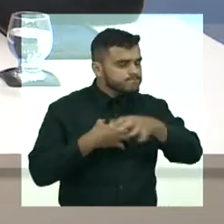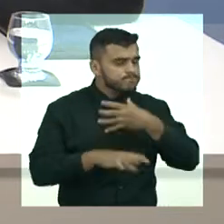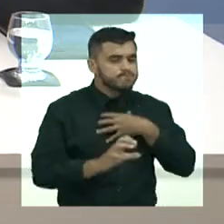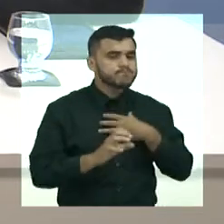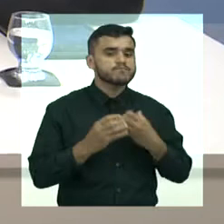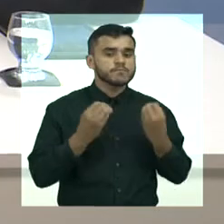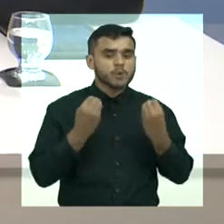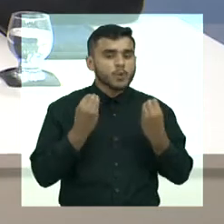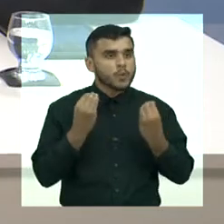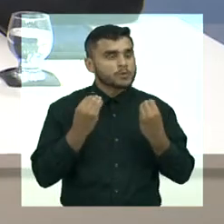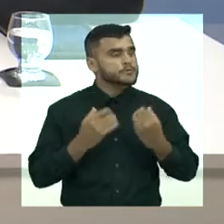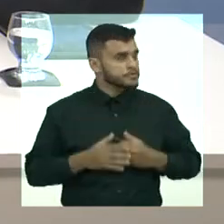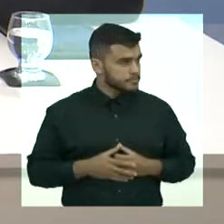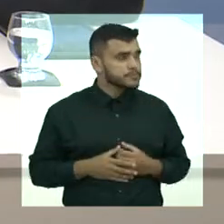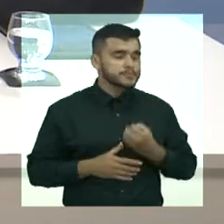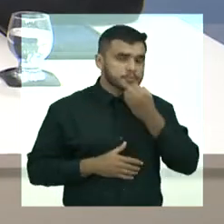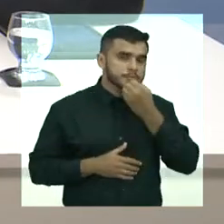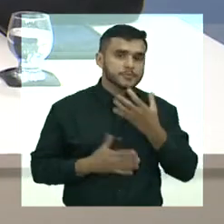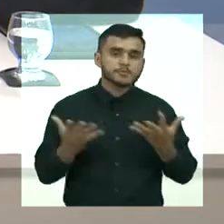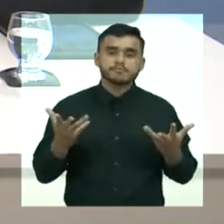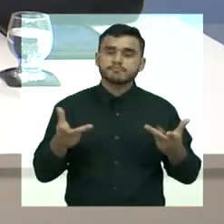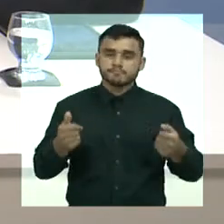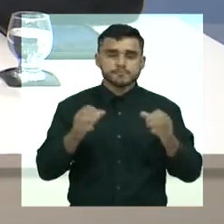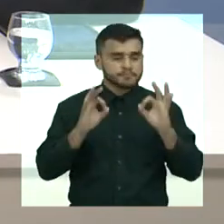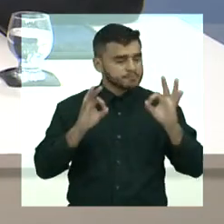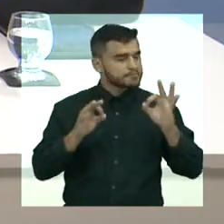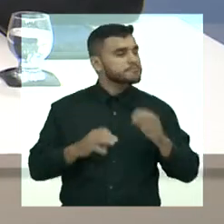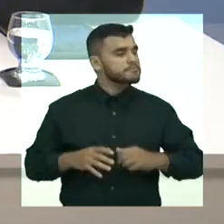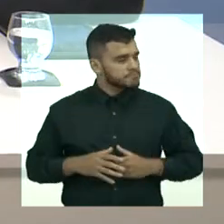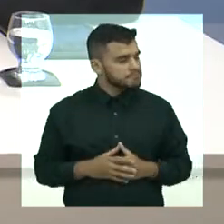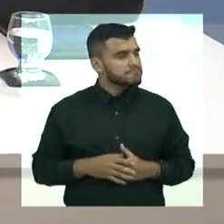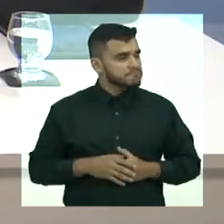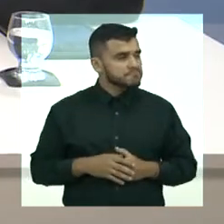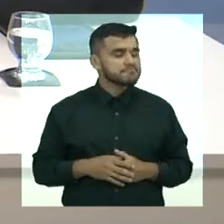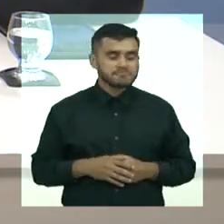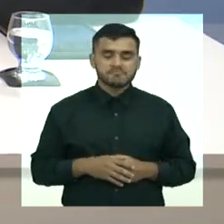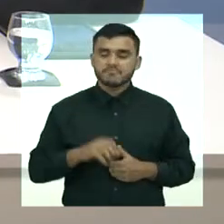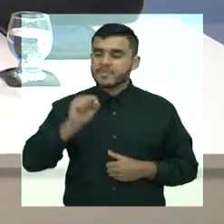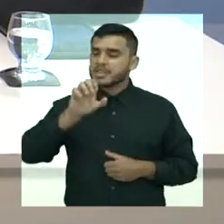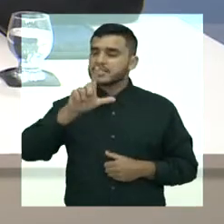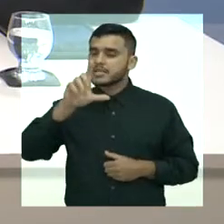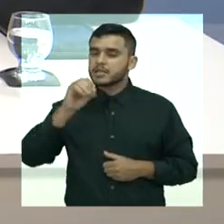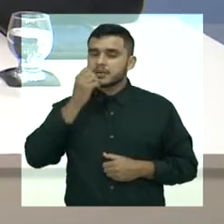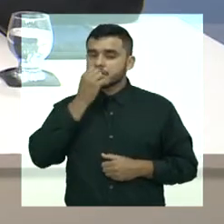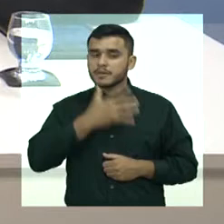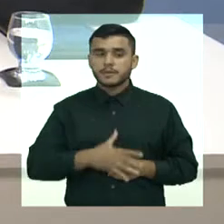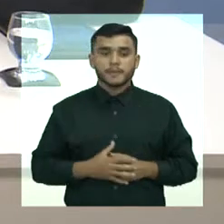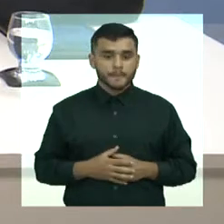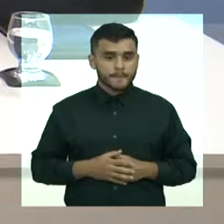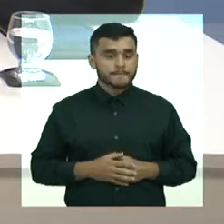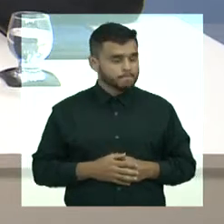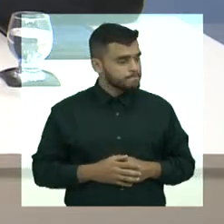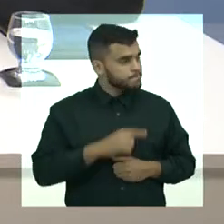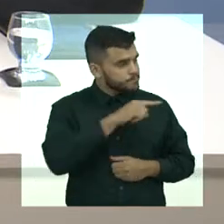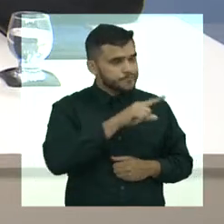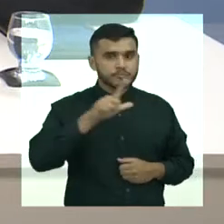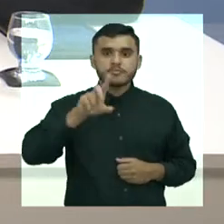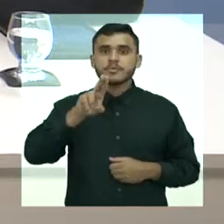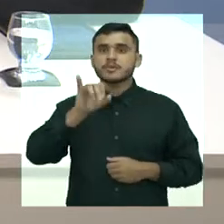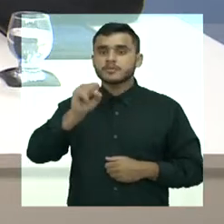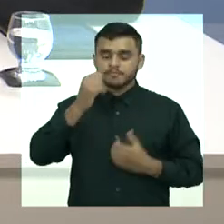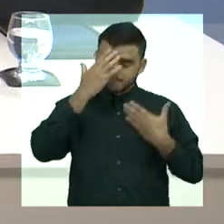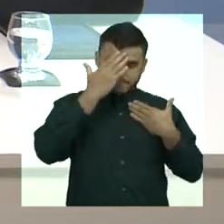esta causa. Daí este selo está tendo este êxito como o esperado. Luiz Cláudio Ferreira